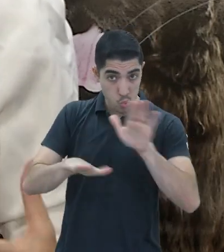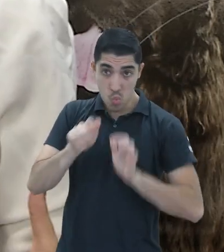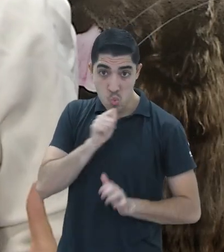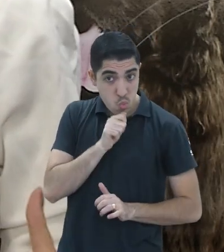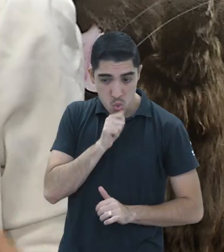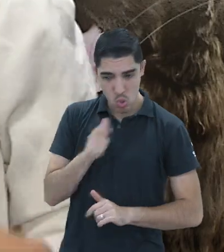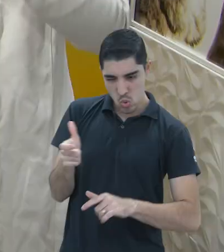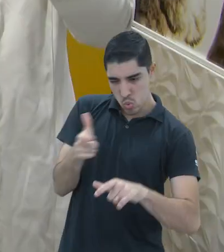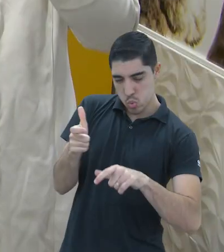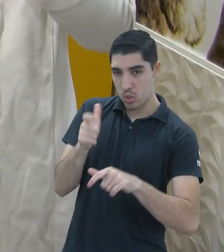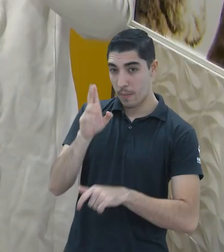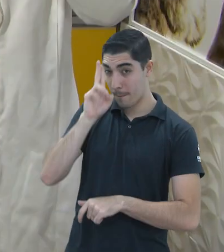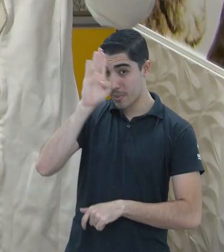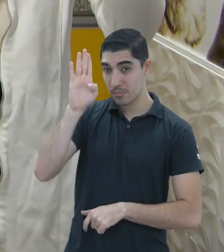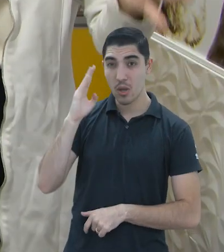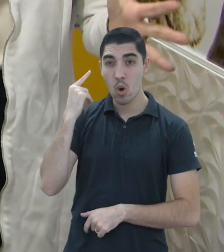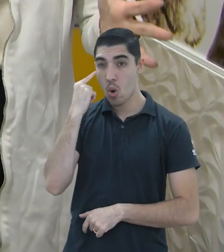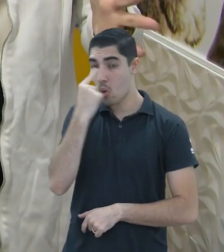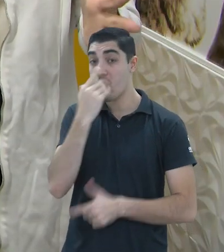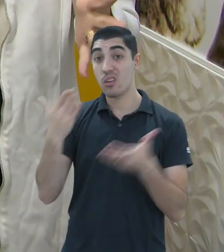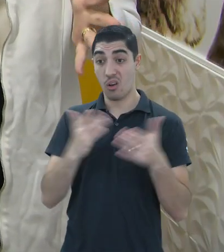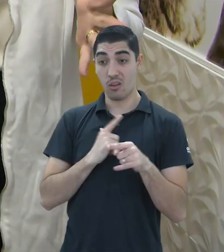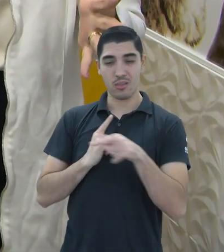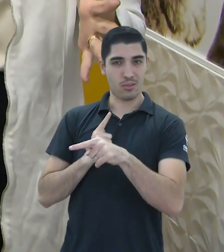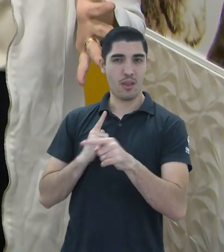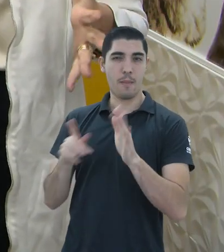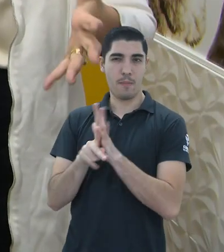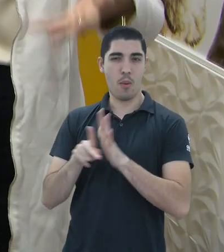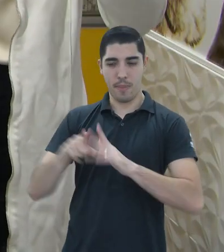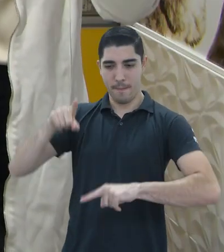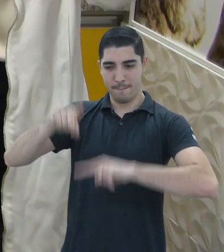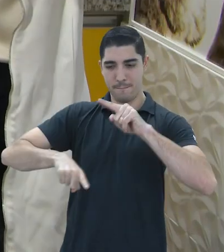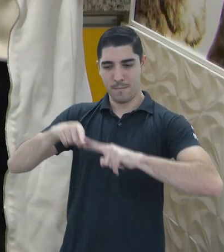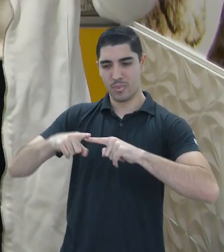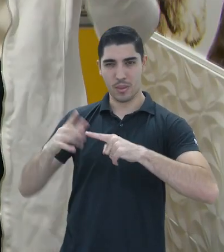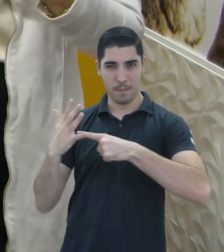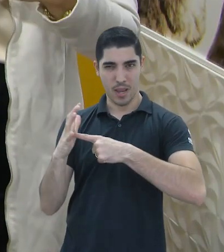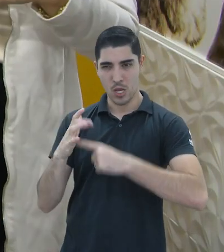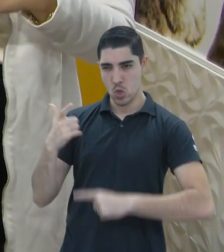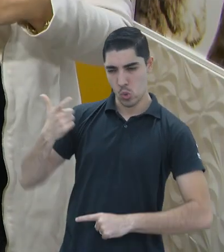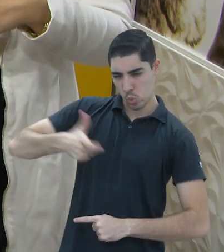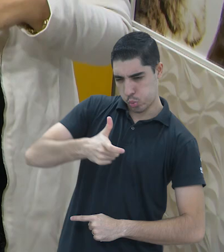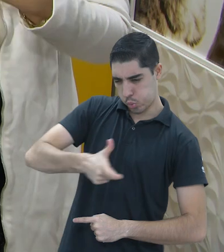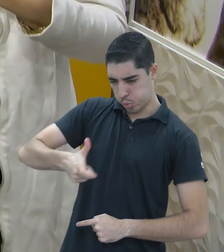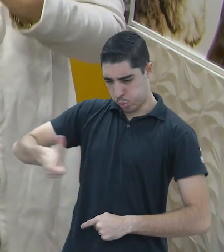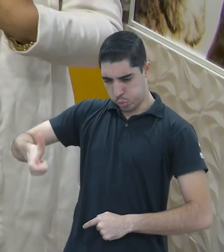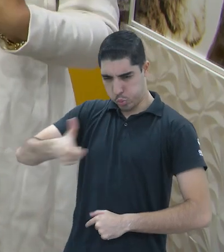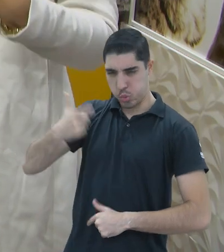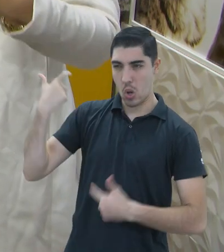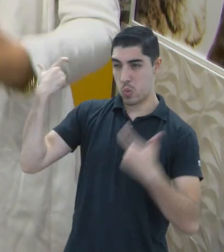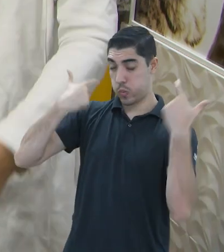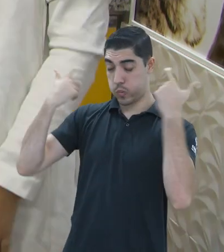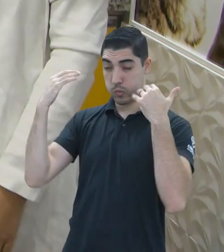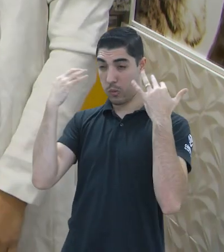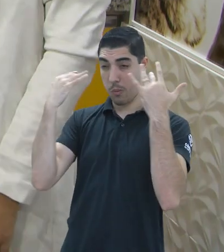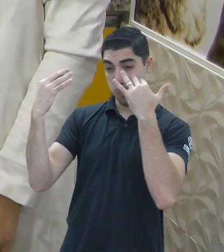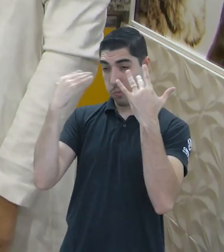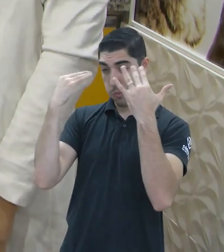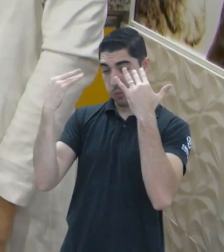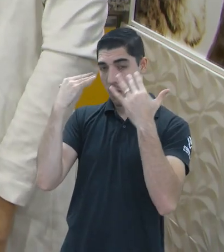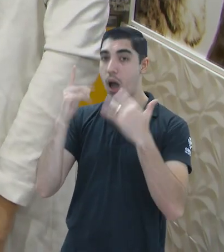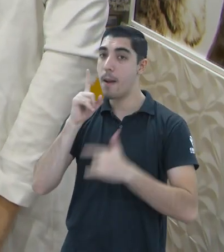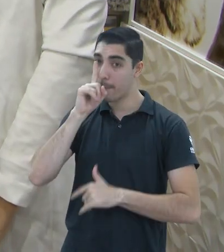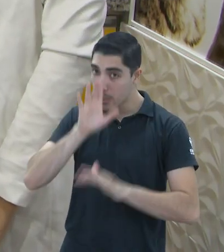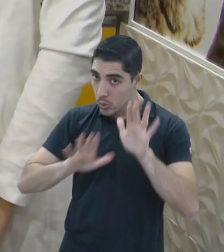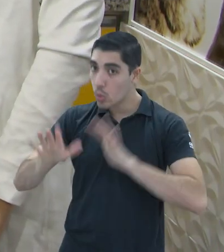vento direto na córnea, principalmente agora essas máquinas de secagem, né? Que vem vento de tudo quanto é lado, Sim. para a córnea isso é um